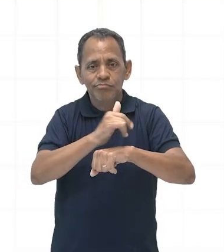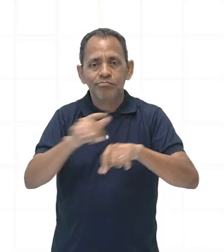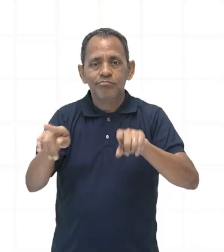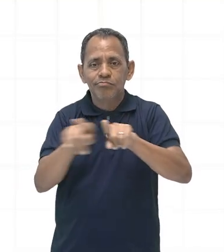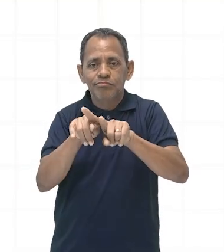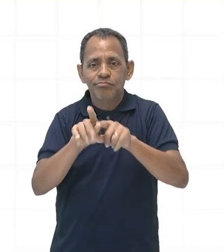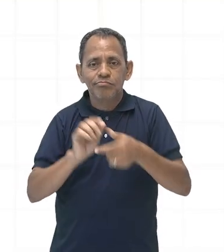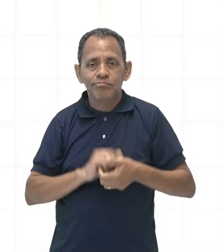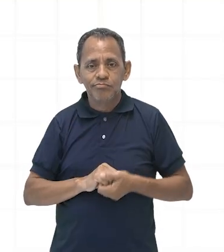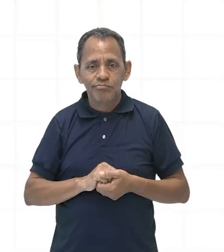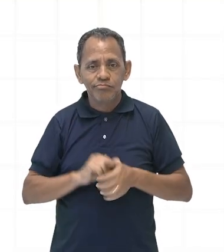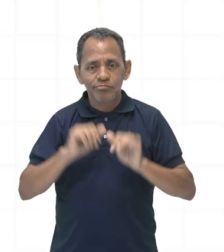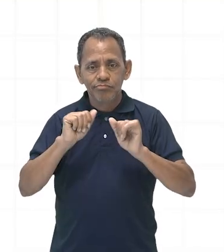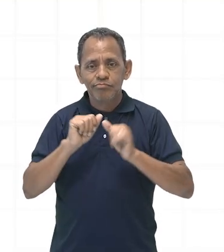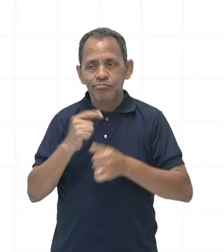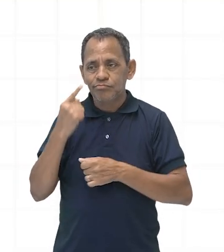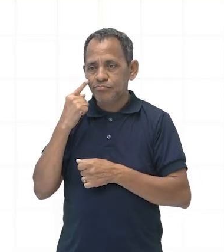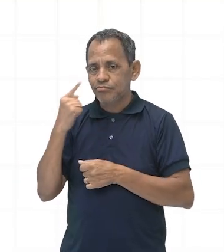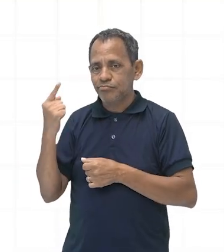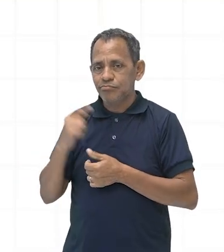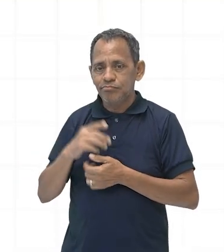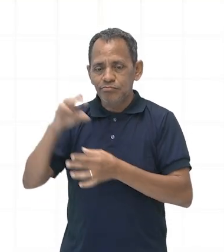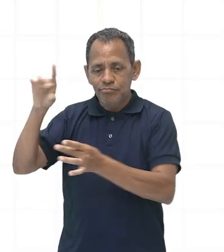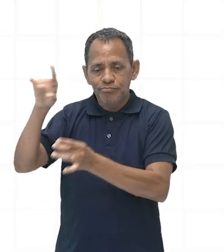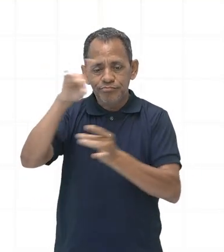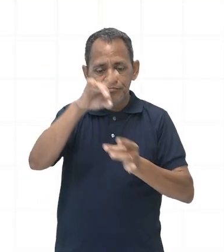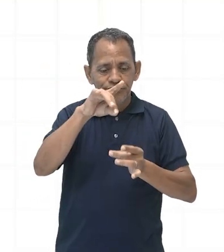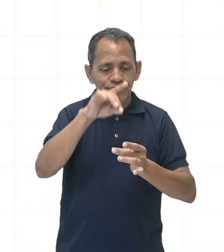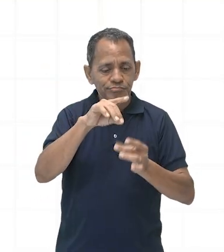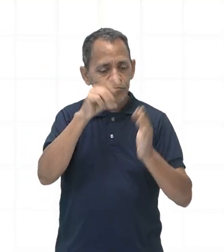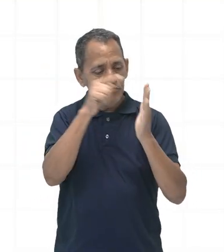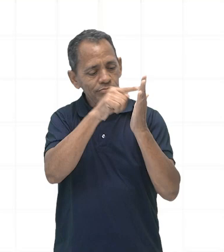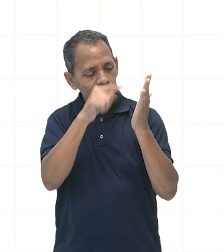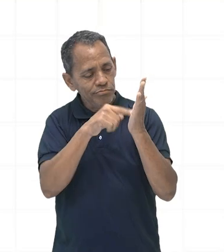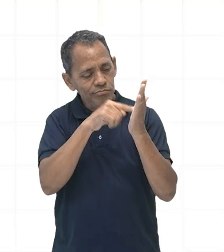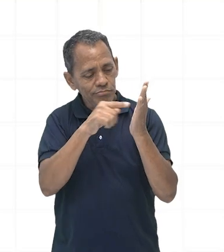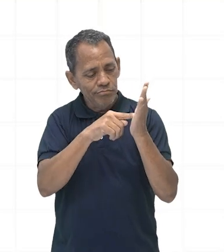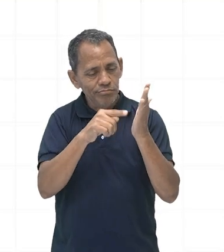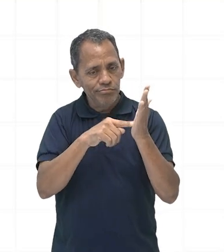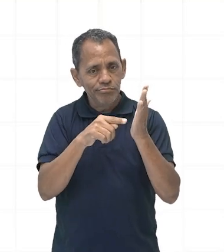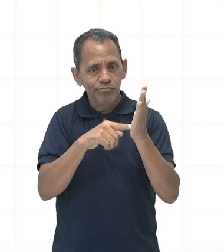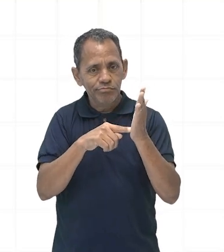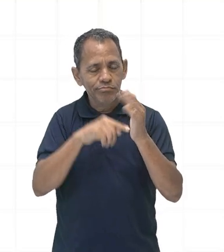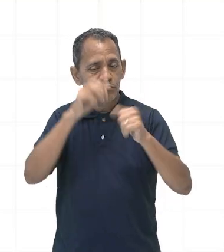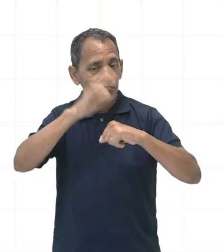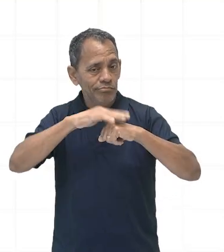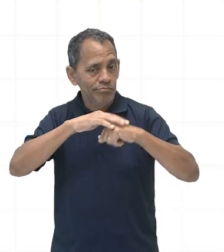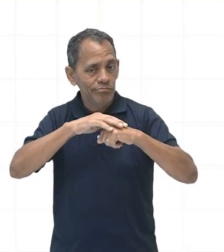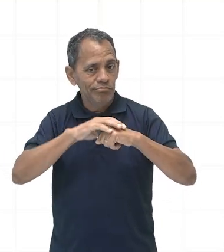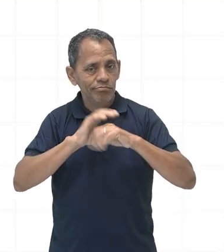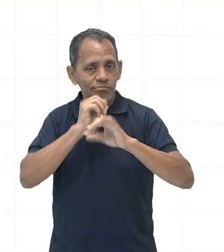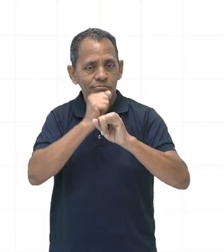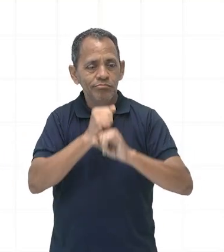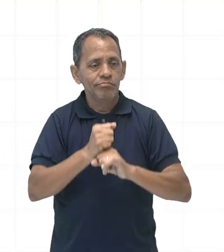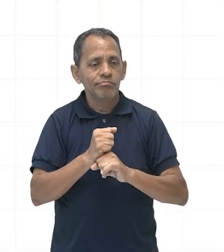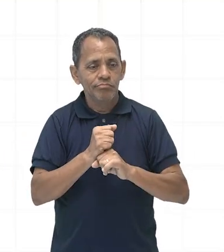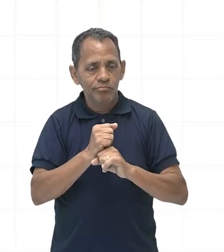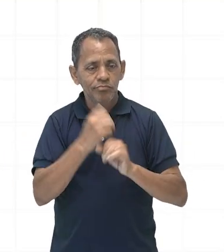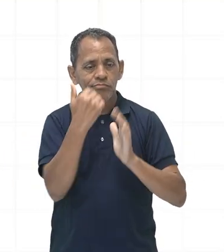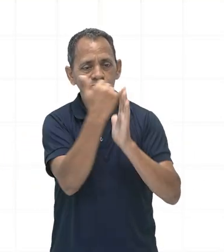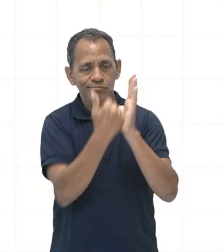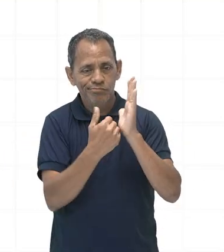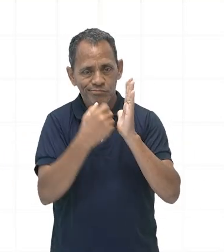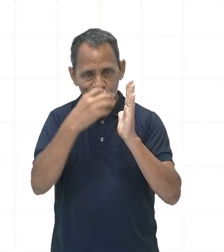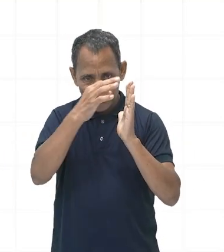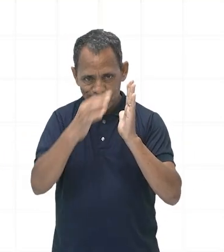A gente pode fazer assim, ó, vamos fazer no mesmo cálculo. Qual era o valor do desconto? R$